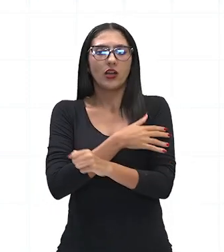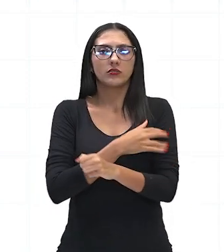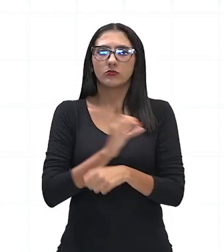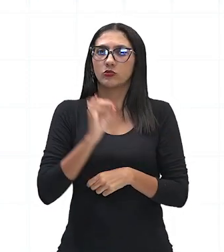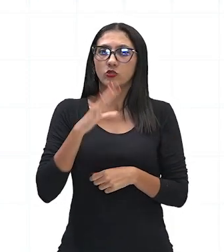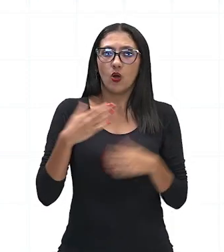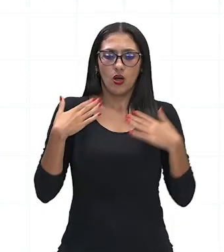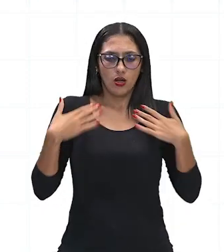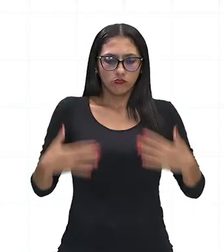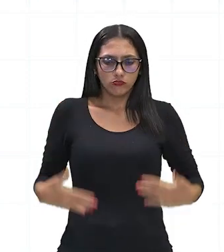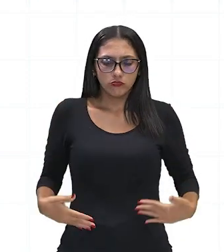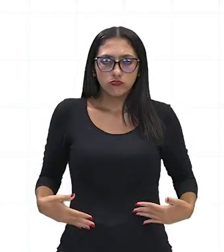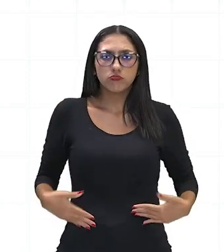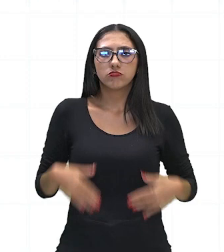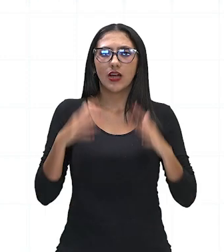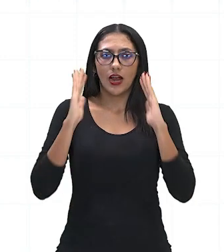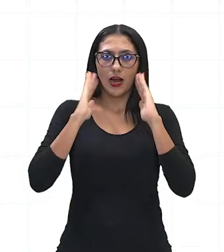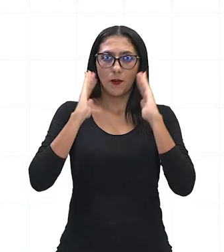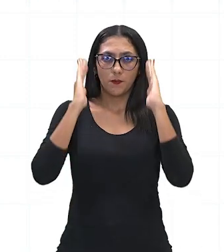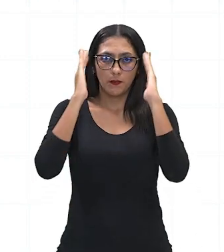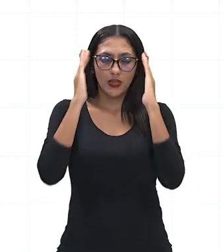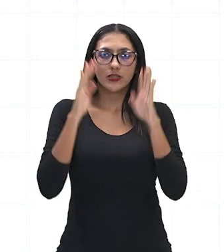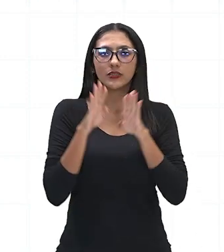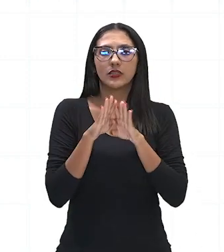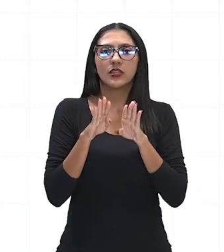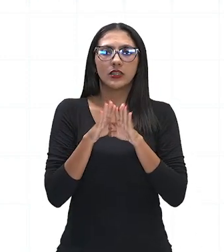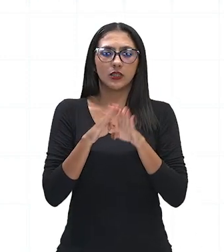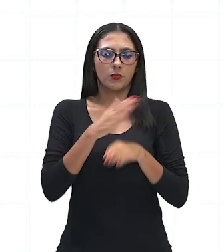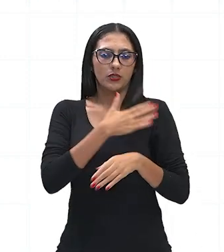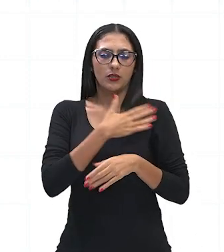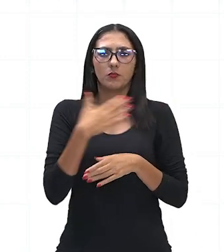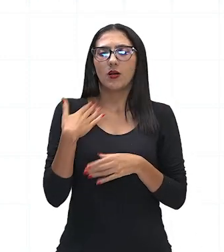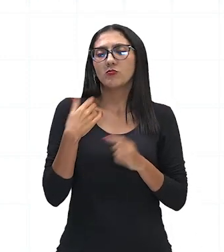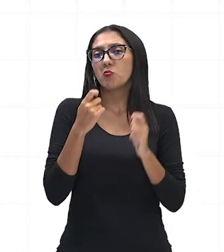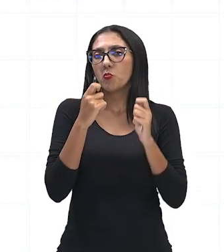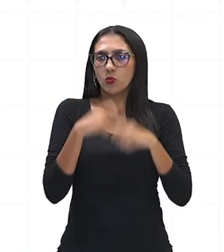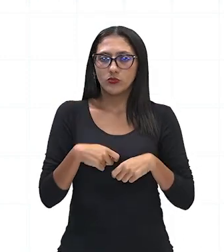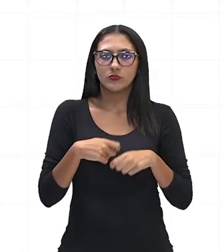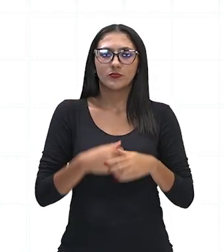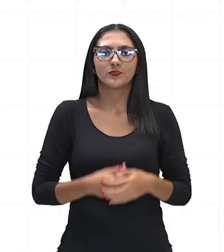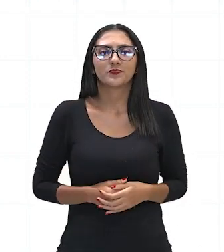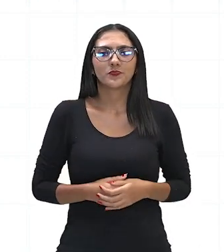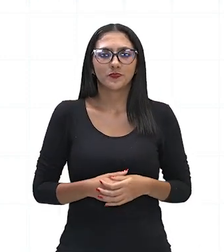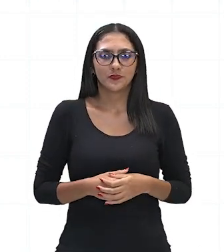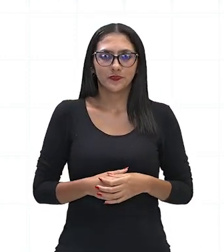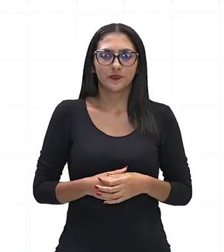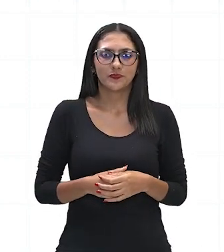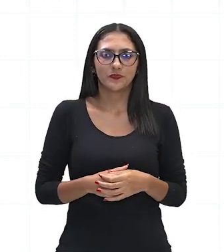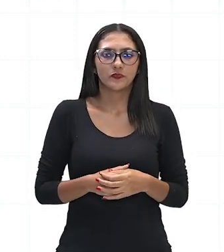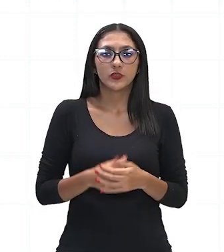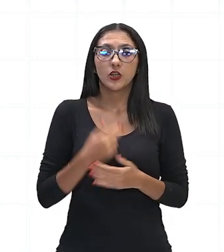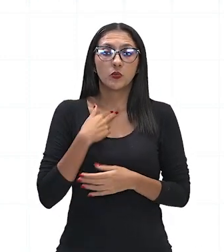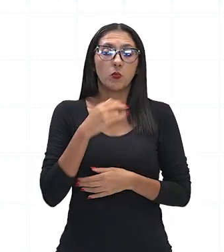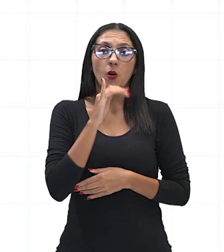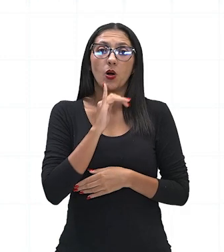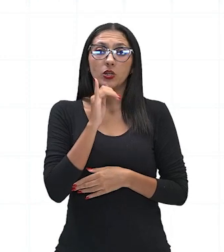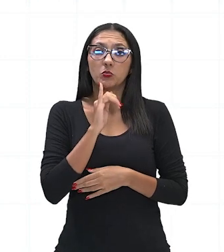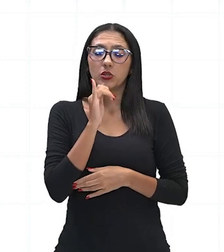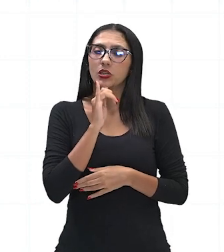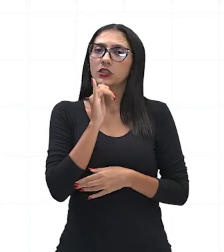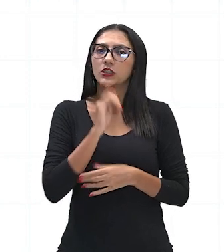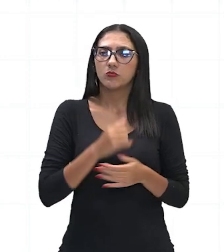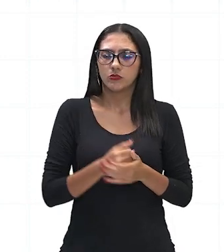pernas, tronco e cabeça para fazer a movimentação do jogo. Não é permitido o mesmo time dar mais de